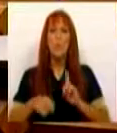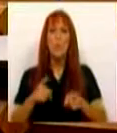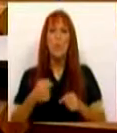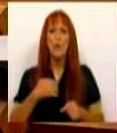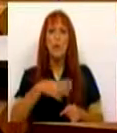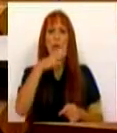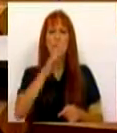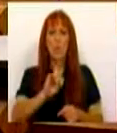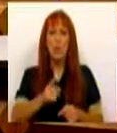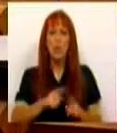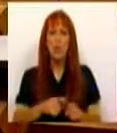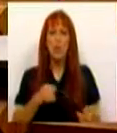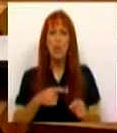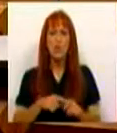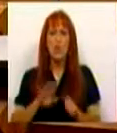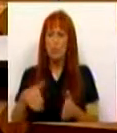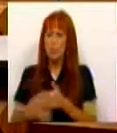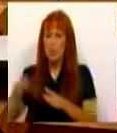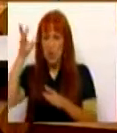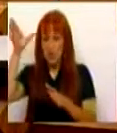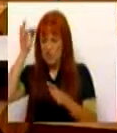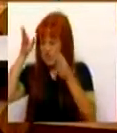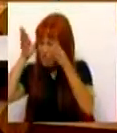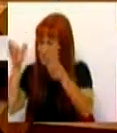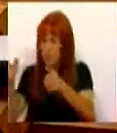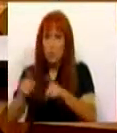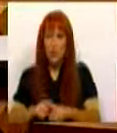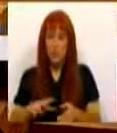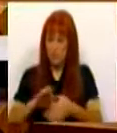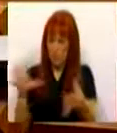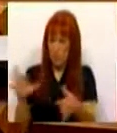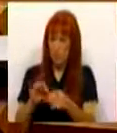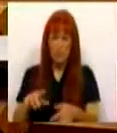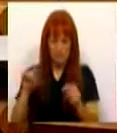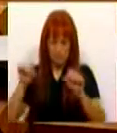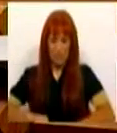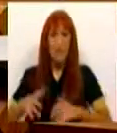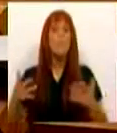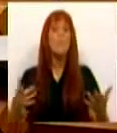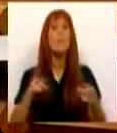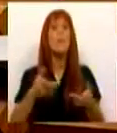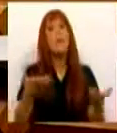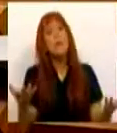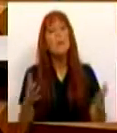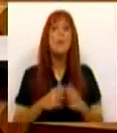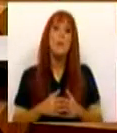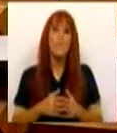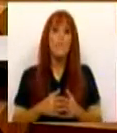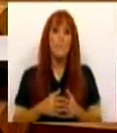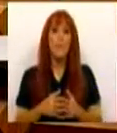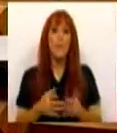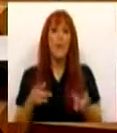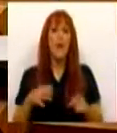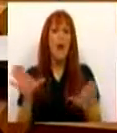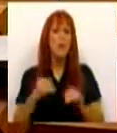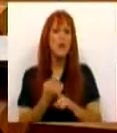o que eu queria dizer é assim: são propostas radicais, são propostas inconsistentes e incoerentes, e para...